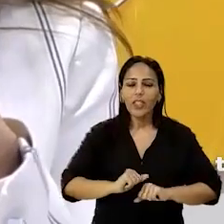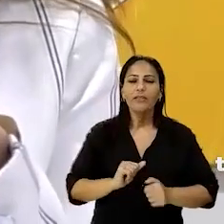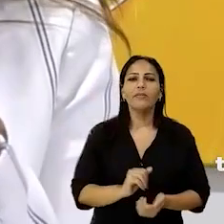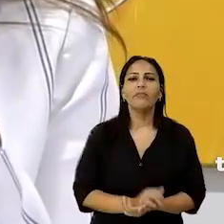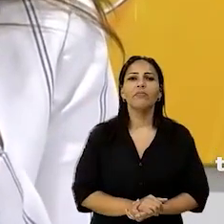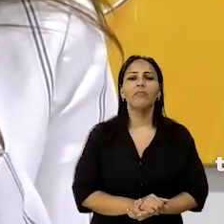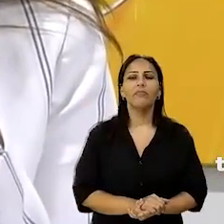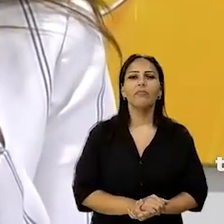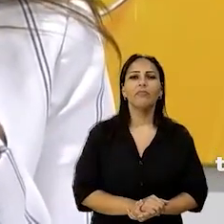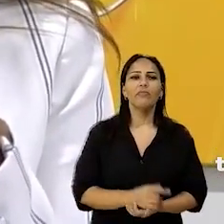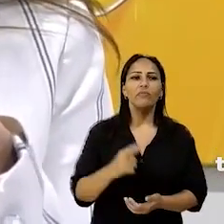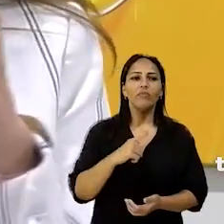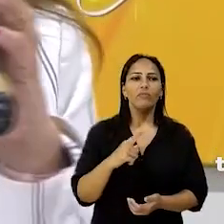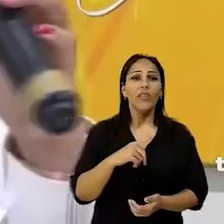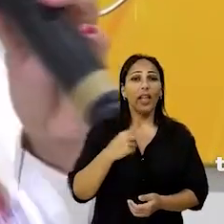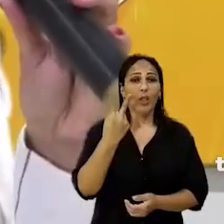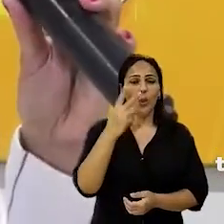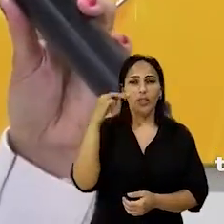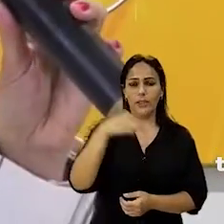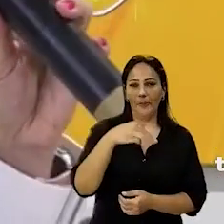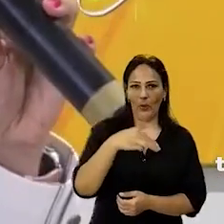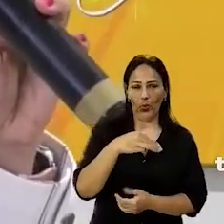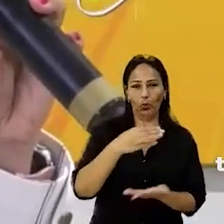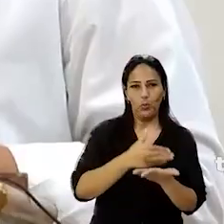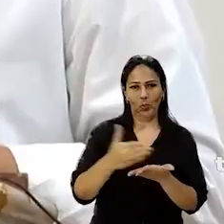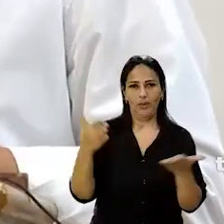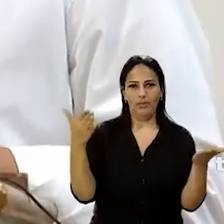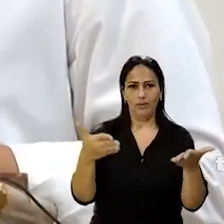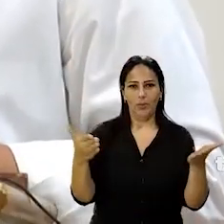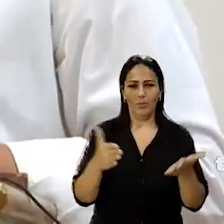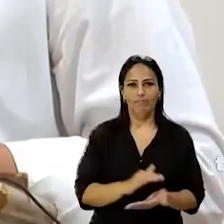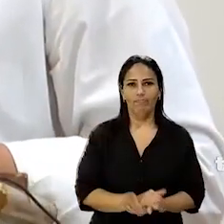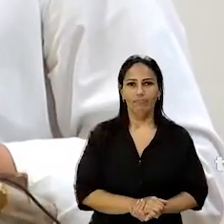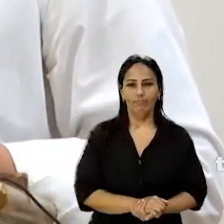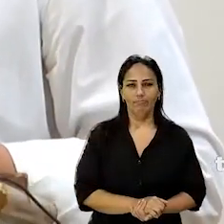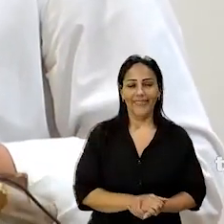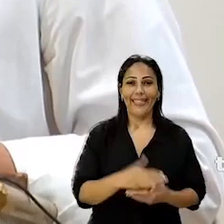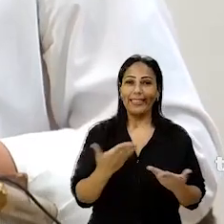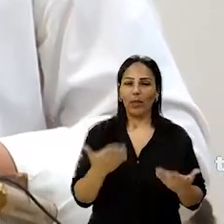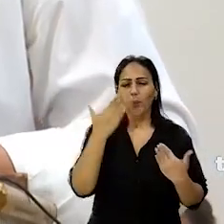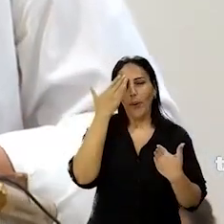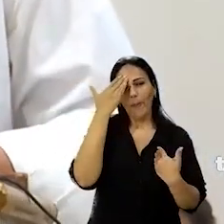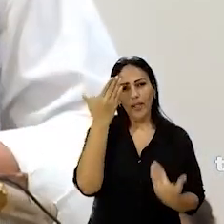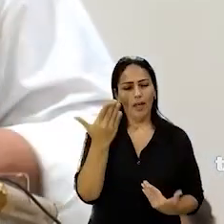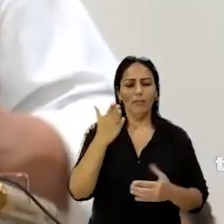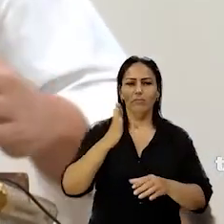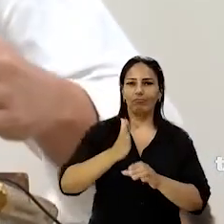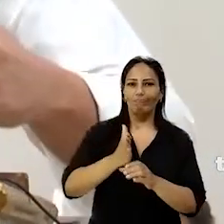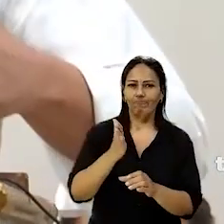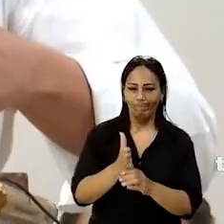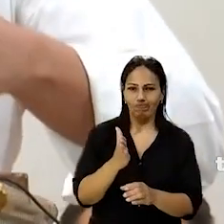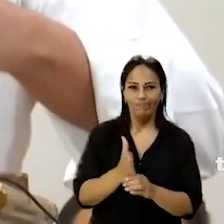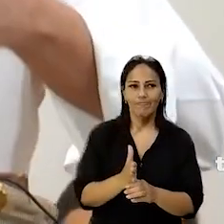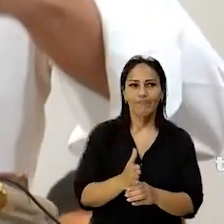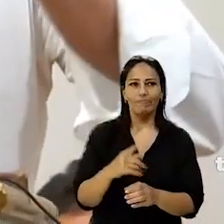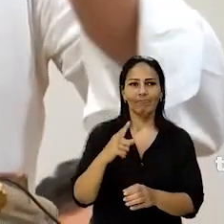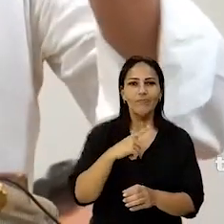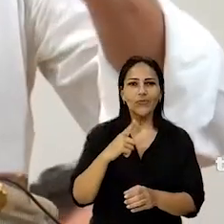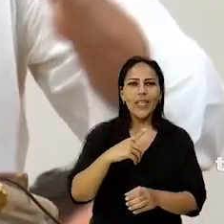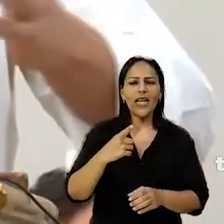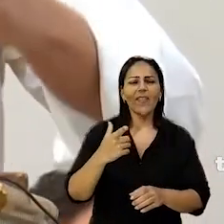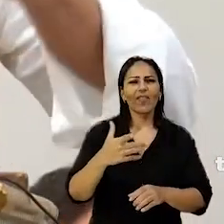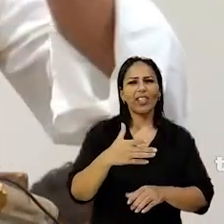finais e para isso ele vai ter 2 minutos. Começa agora, candidato. Obrigado, Caicó.